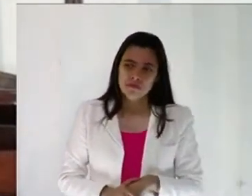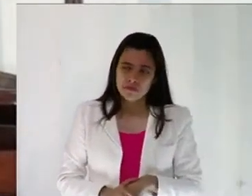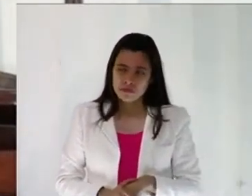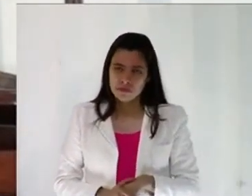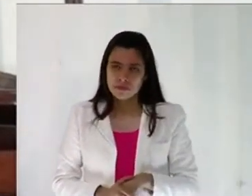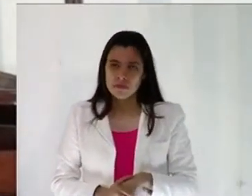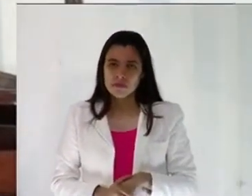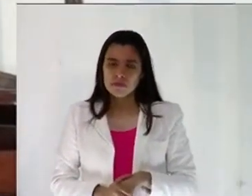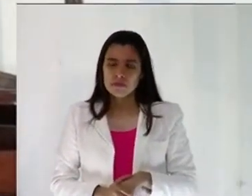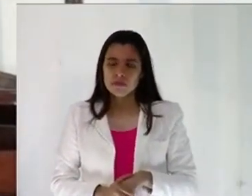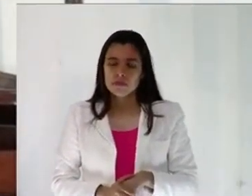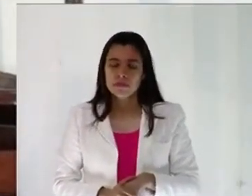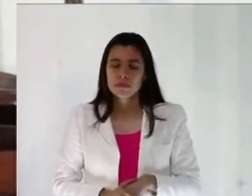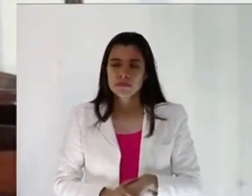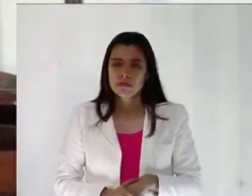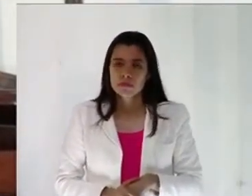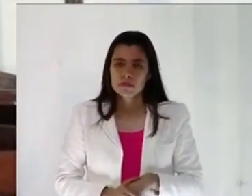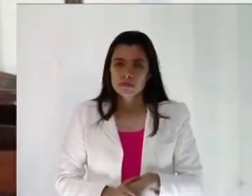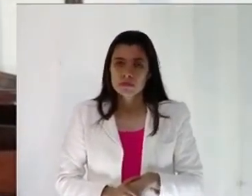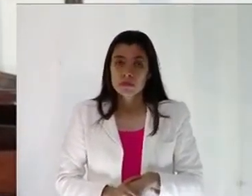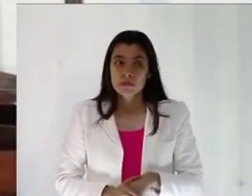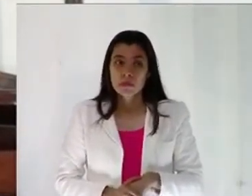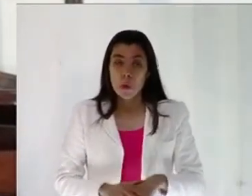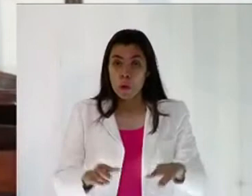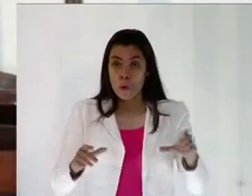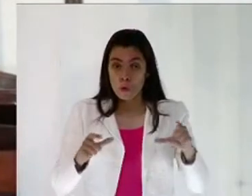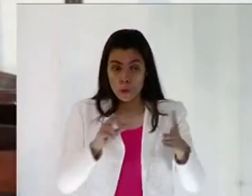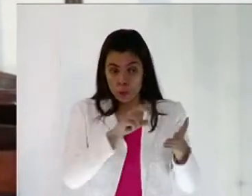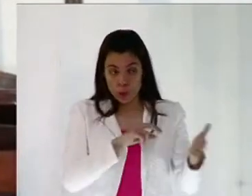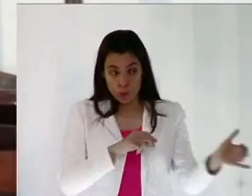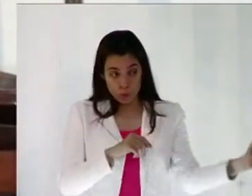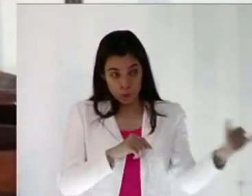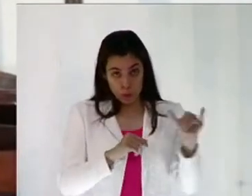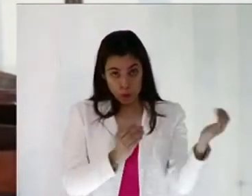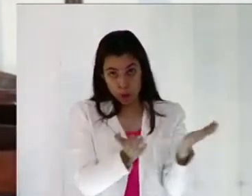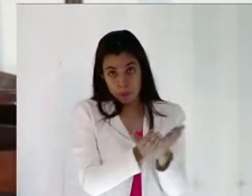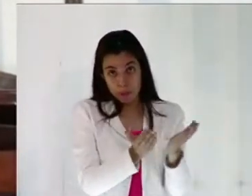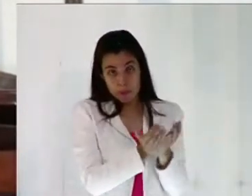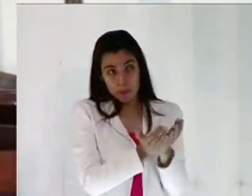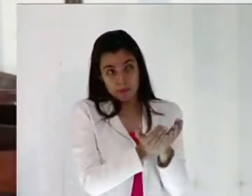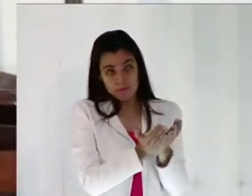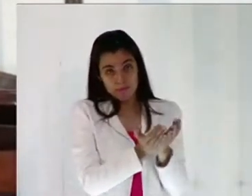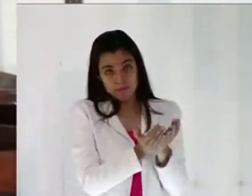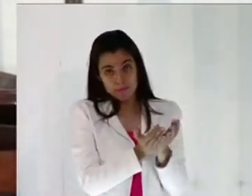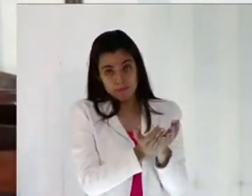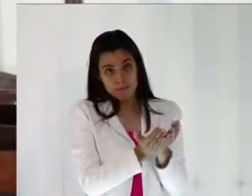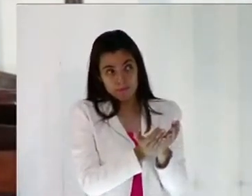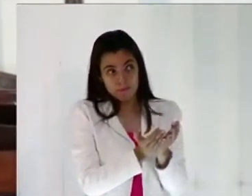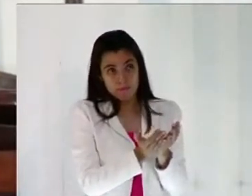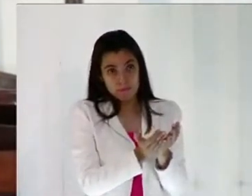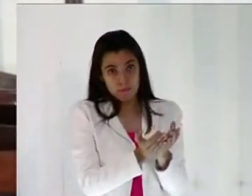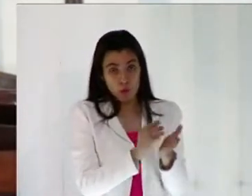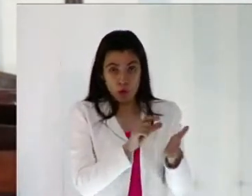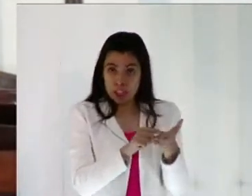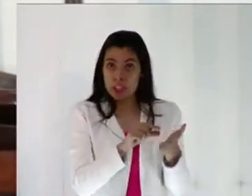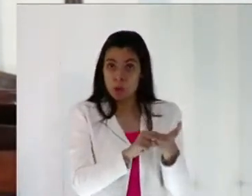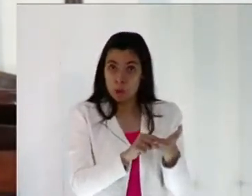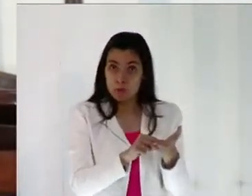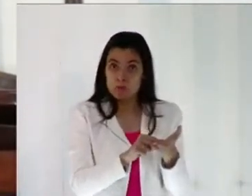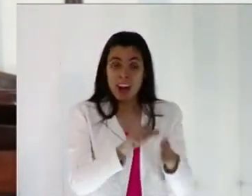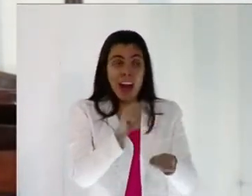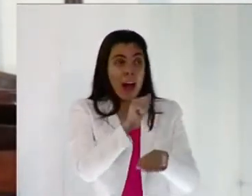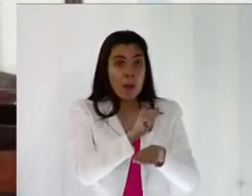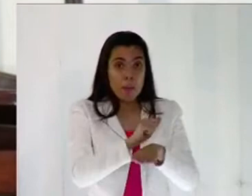do Senhor e se alegrou, lembrando que de fato o Senhor Jesus é o Cordeiro de Deus que tira todo o pecado do